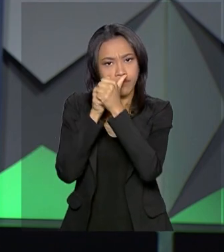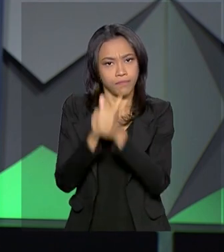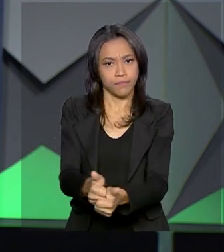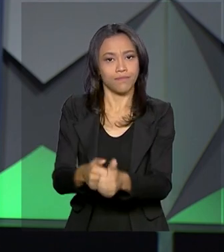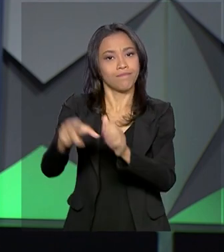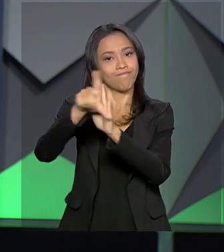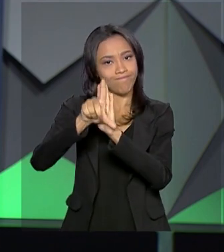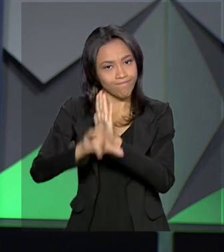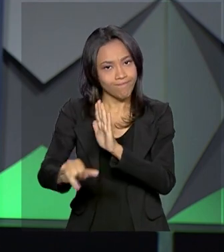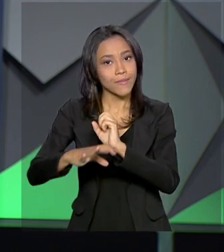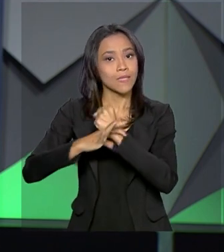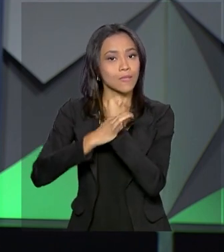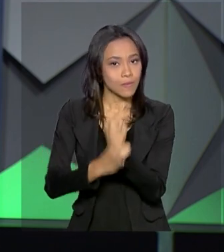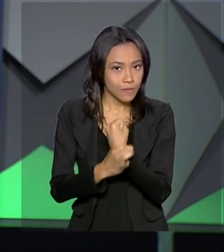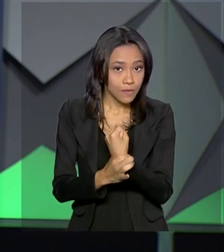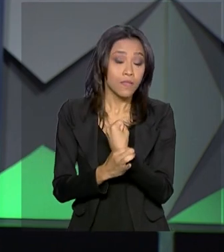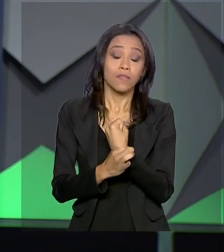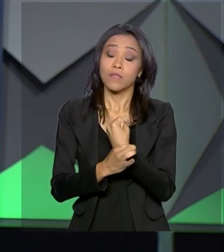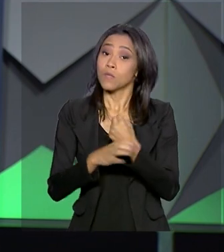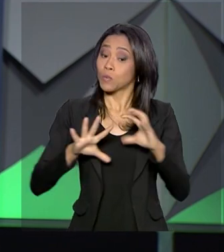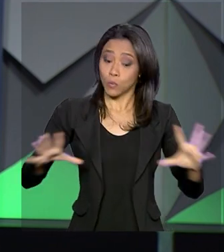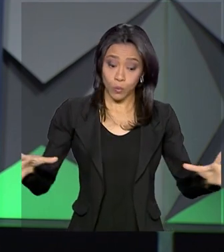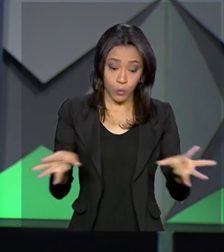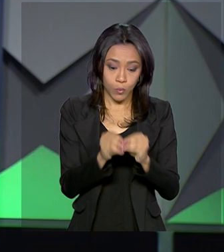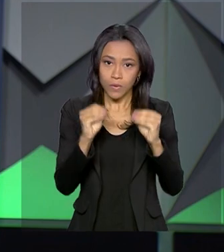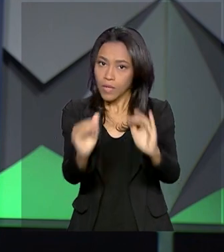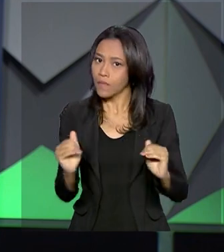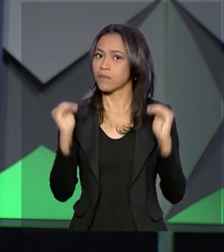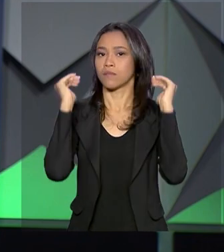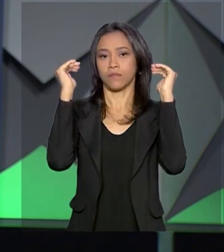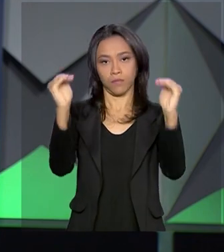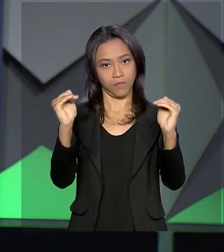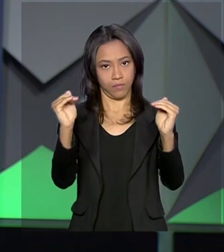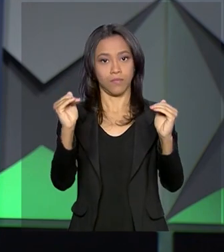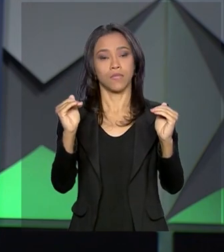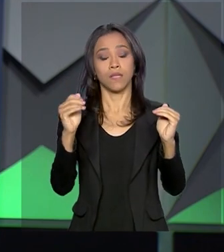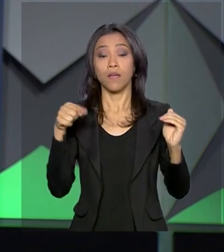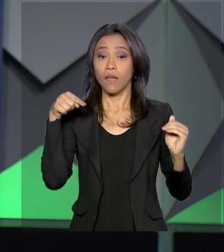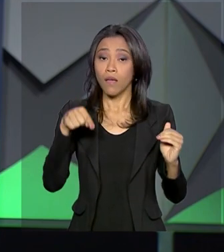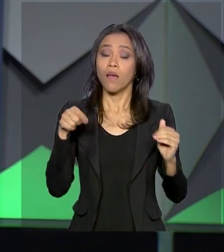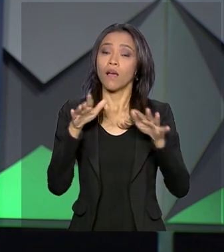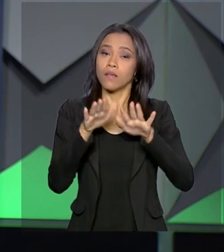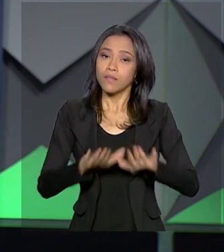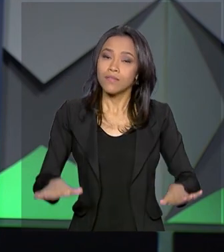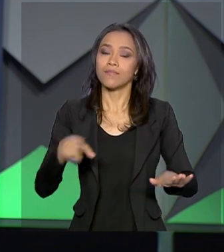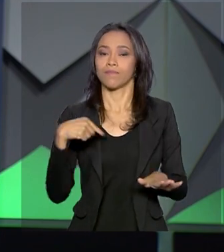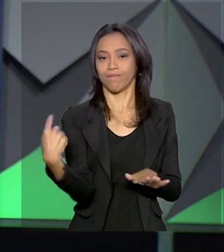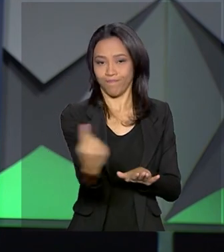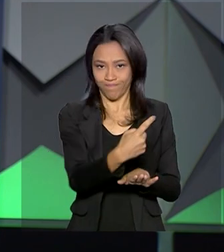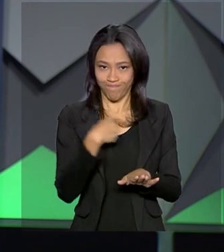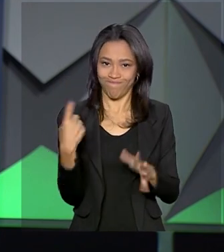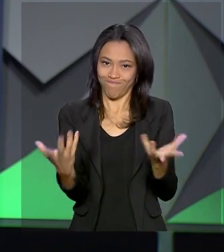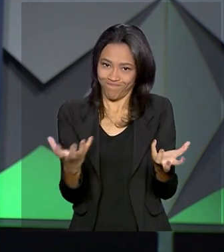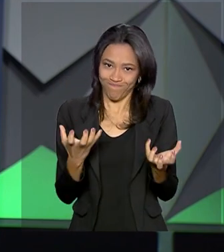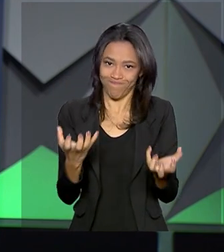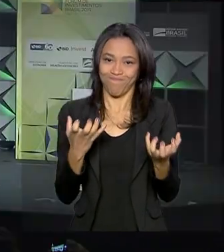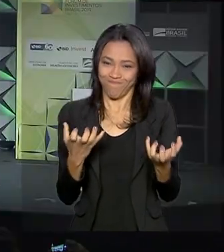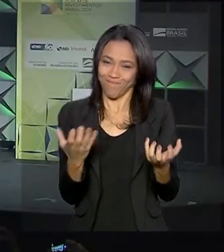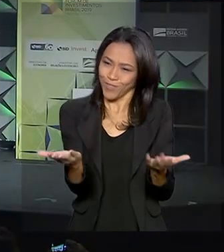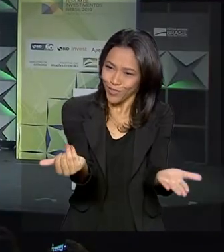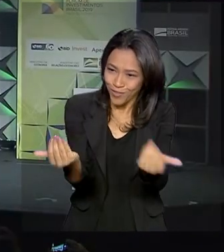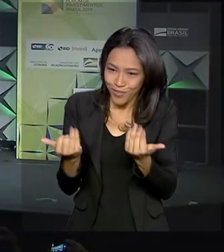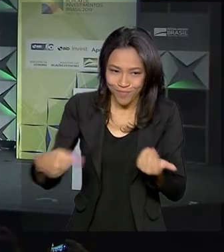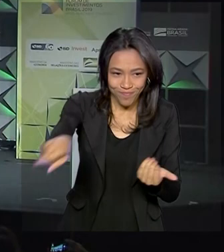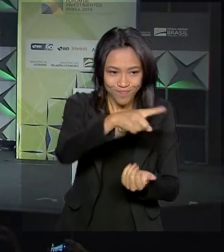garantia está acima de tudo para nós. E dessa forma é que nós queremos cativá-los.